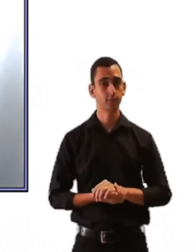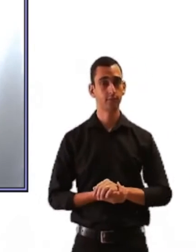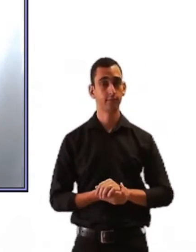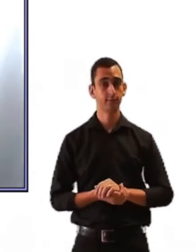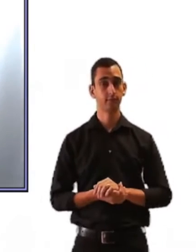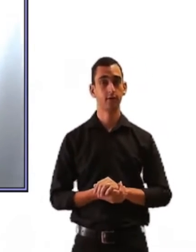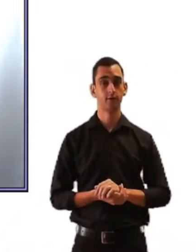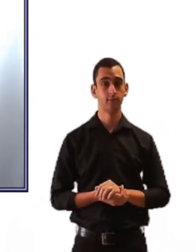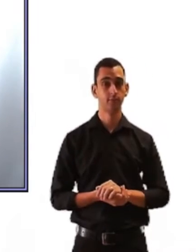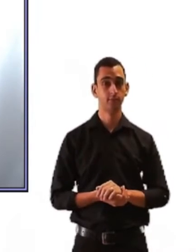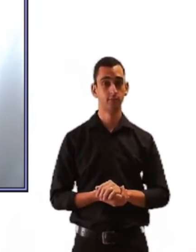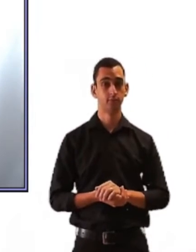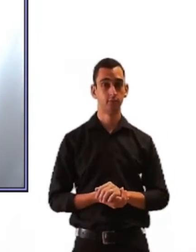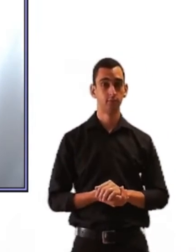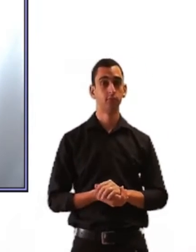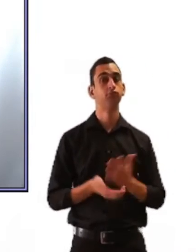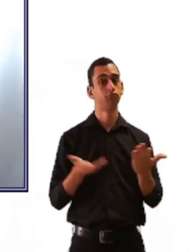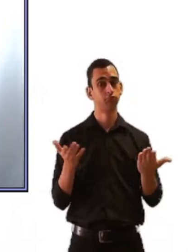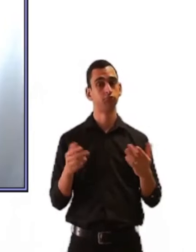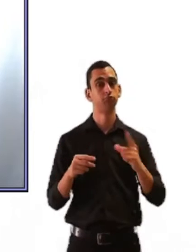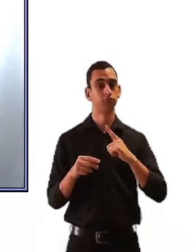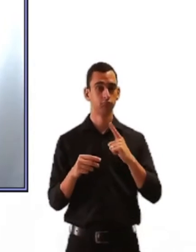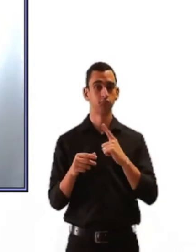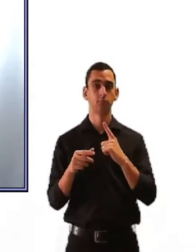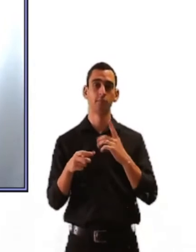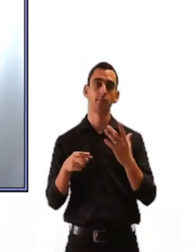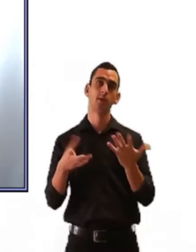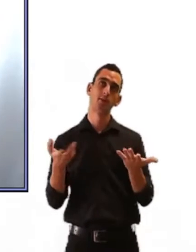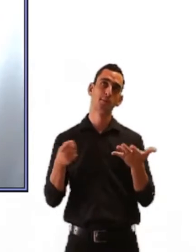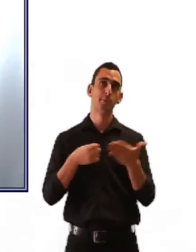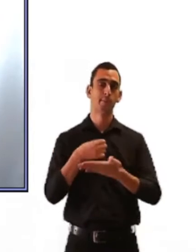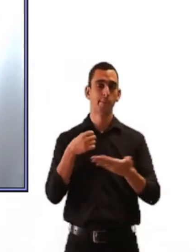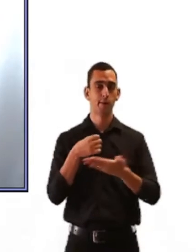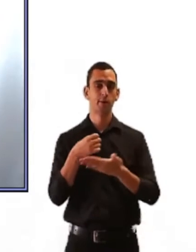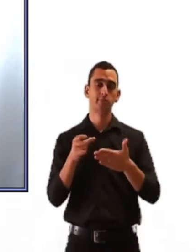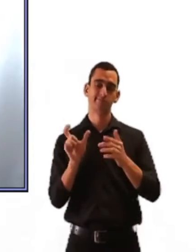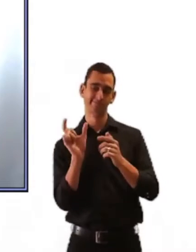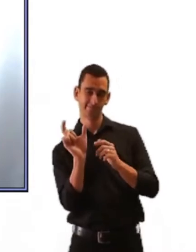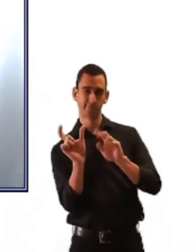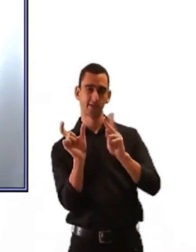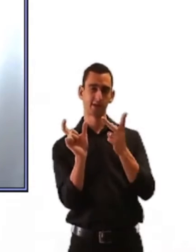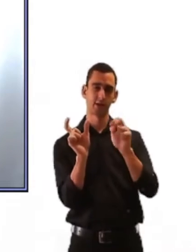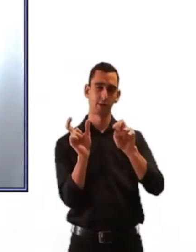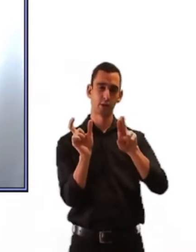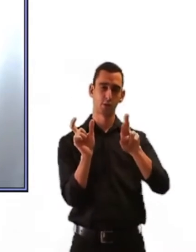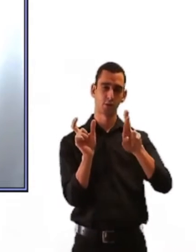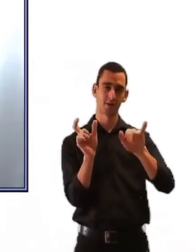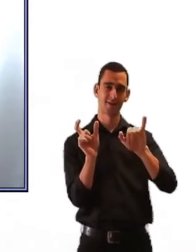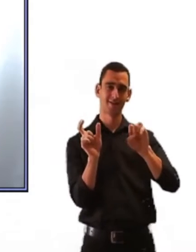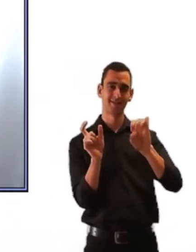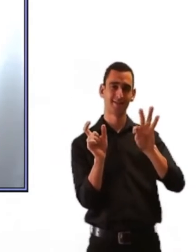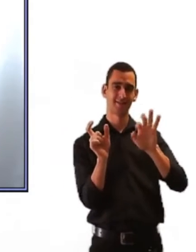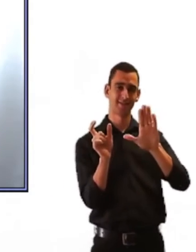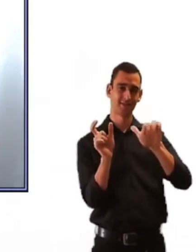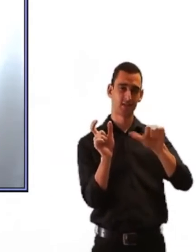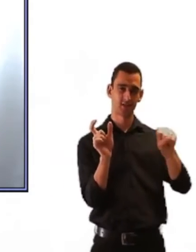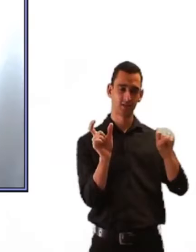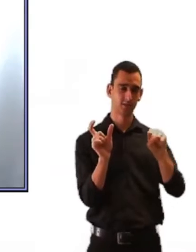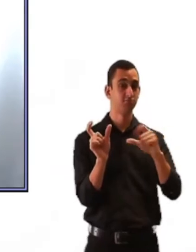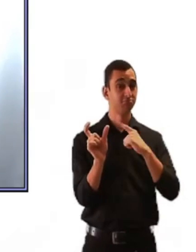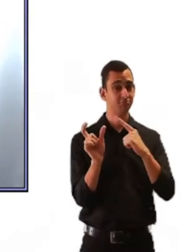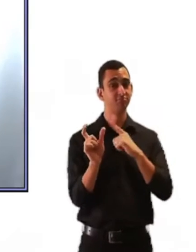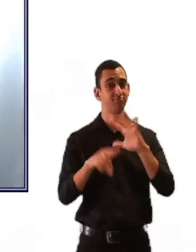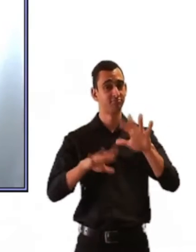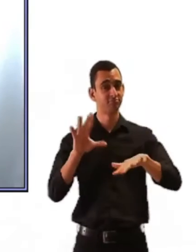juiz se utiliza, né? Com base nessa ideia de heurísticas, que são formas, regras para se